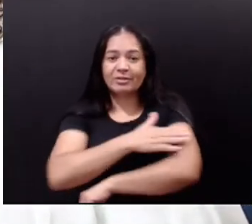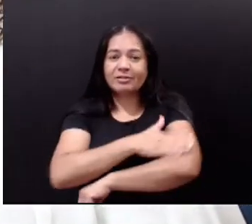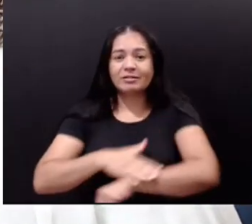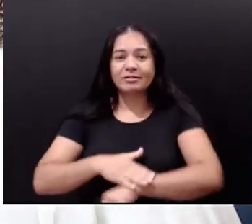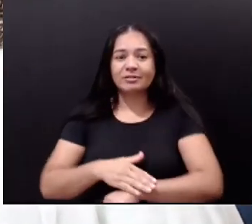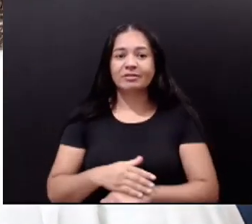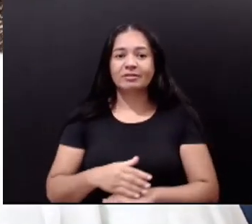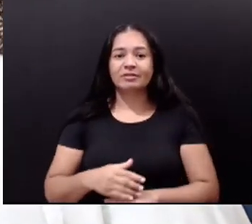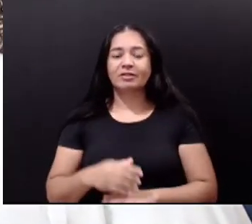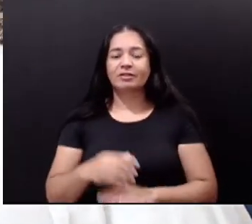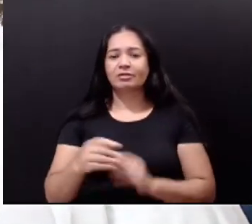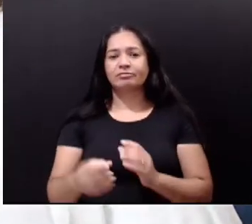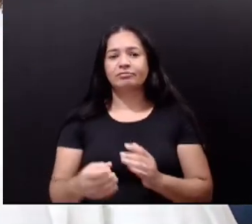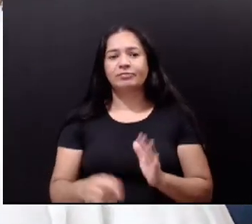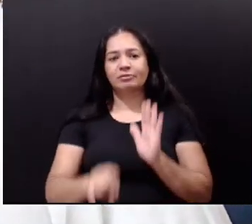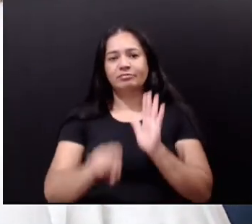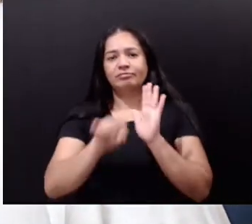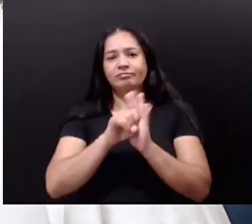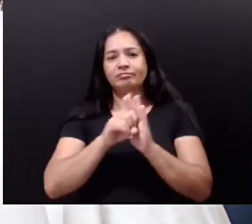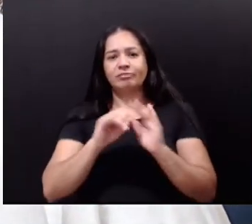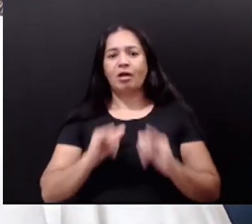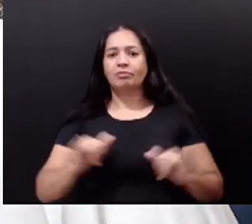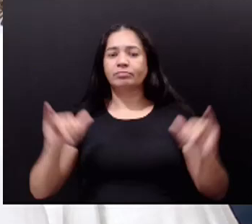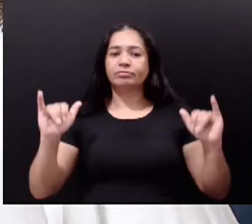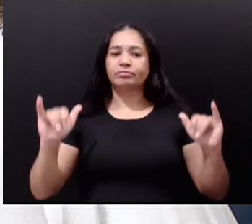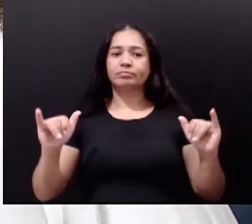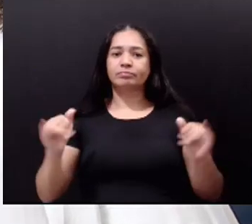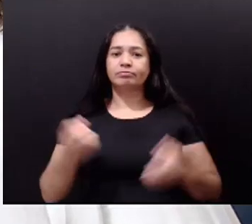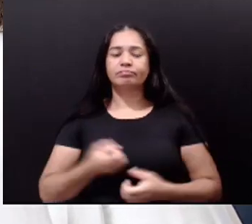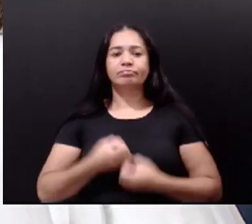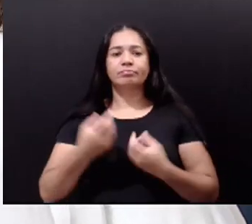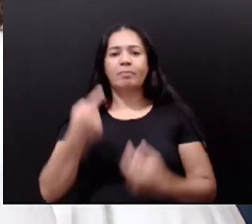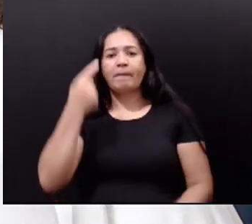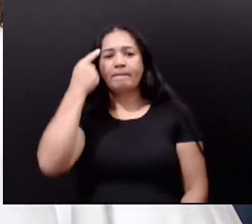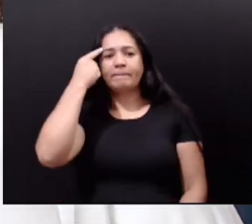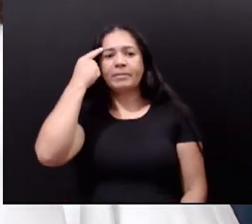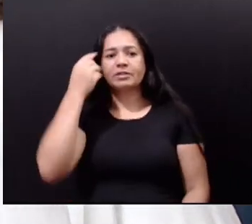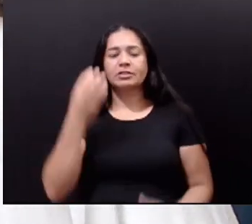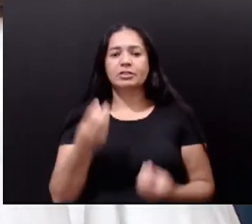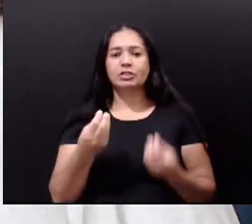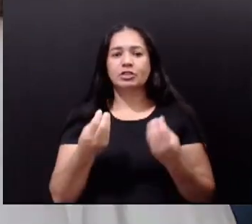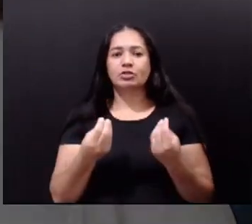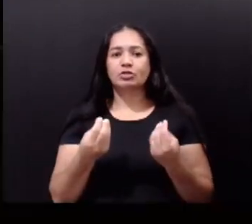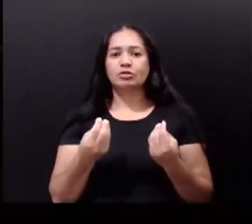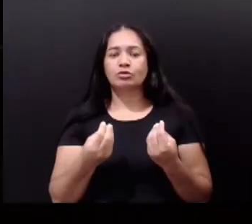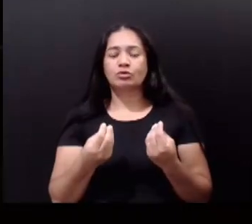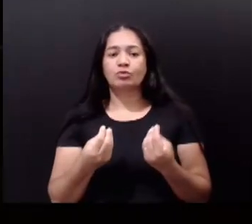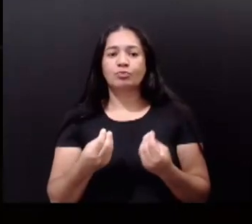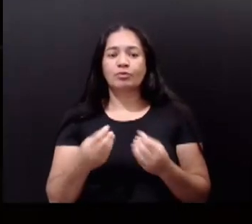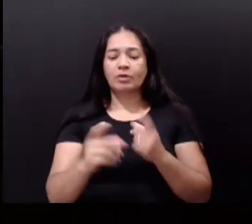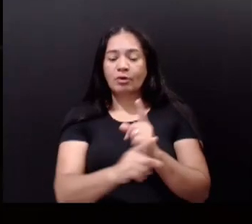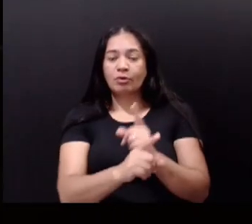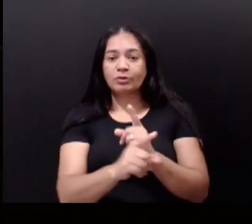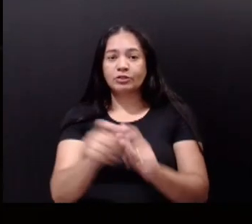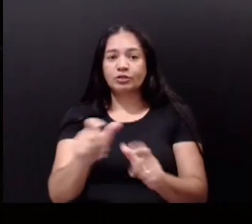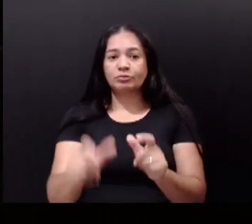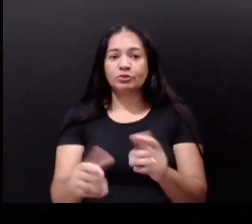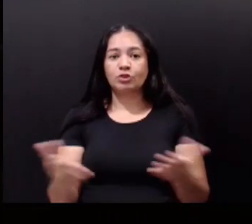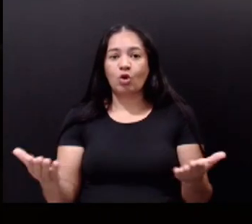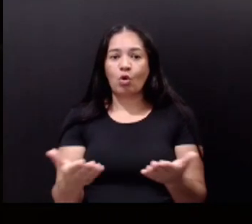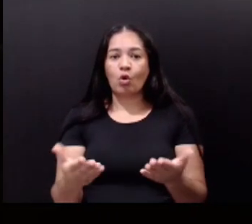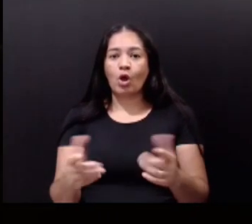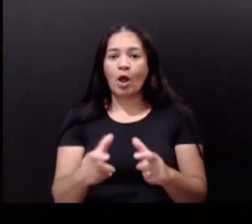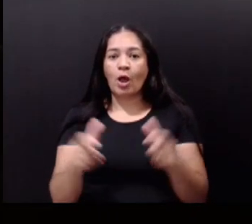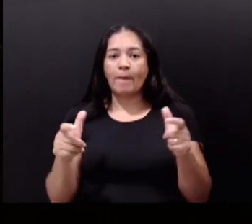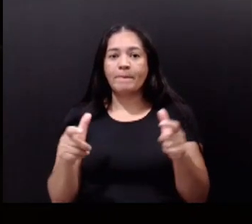auto-identificação, autodeclaração, né? Pensando nesse público que é atendido, hoje majoritariamente negros e